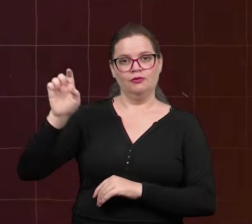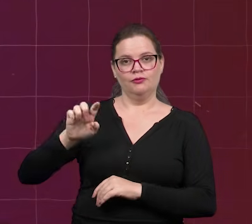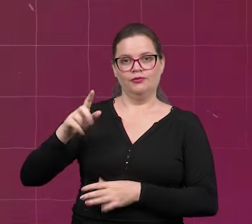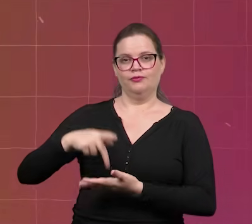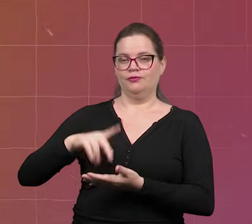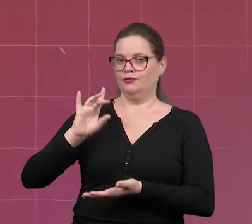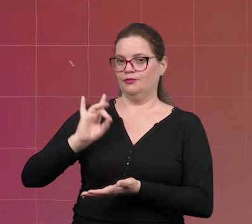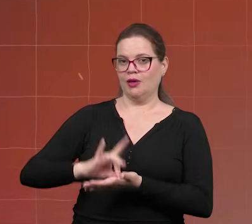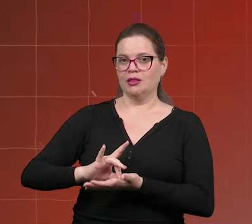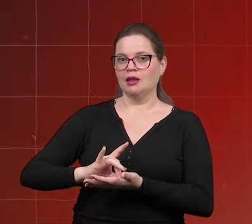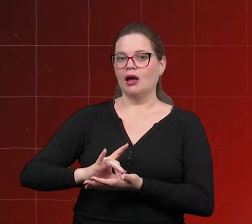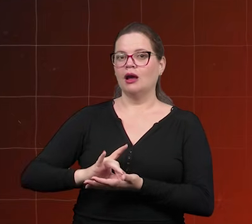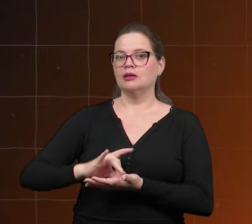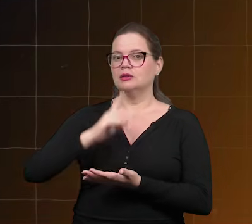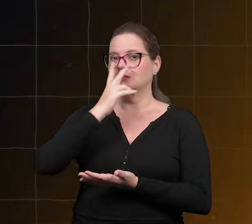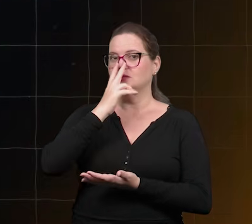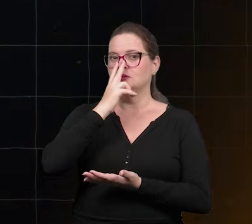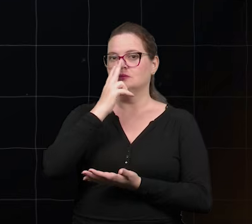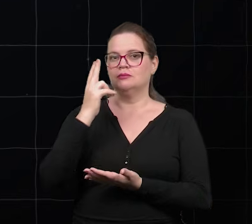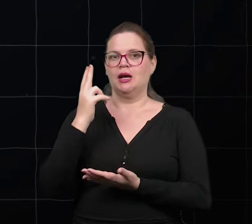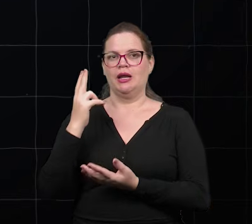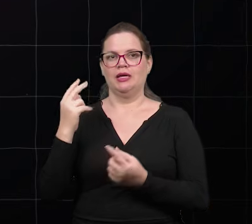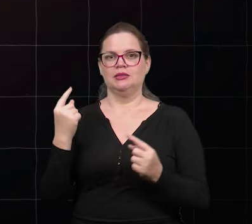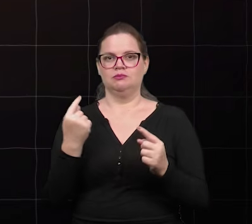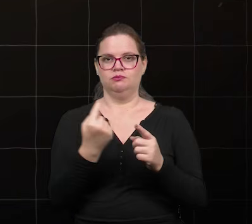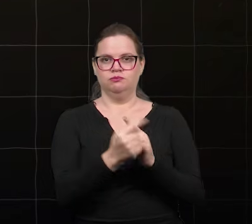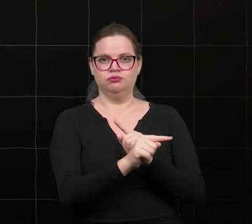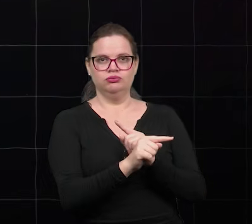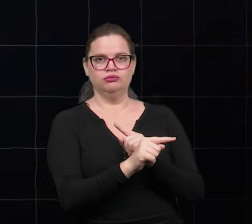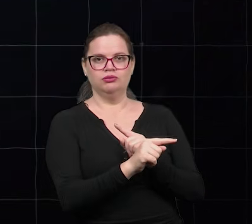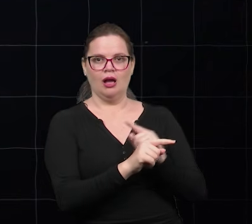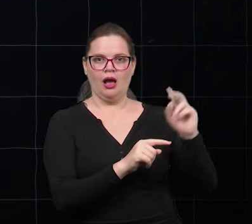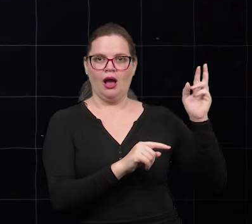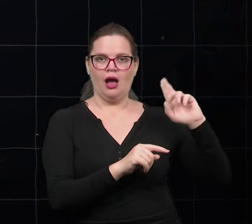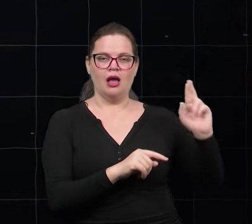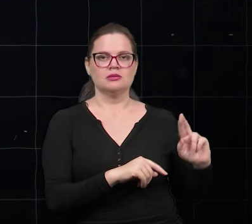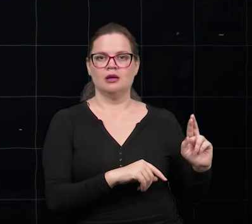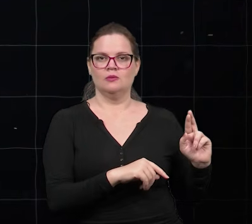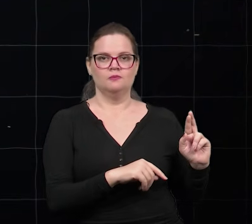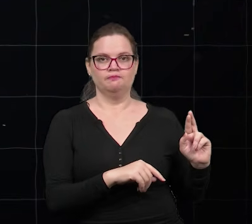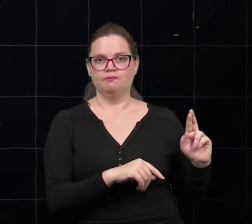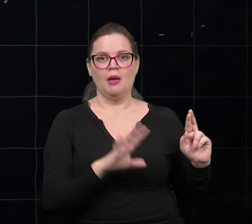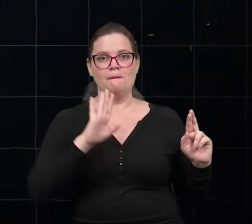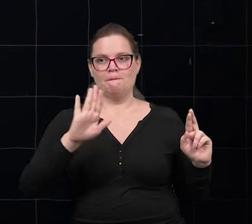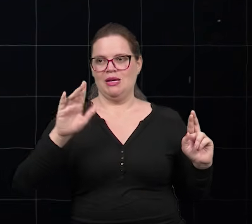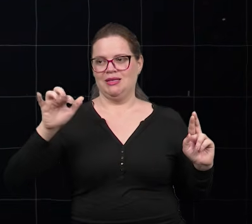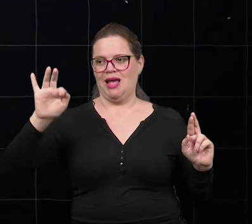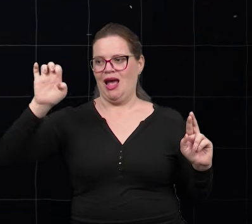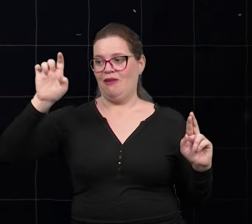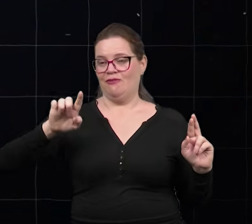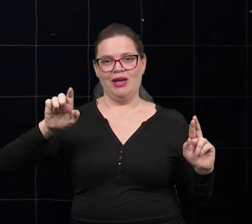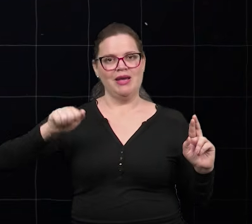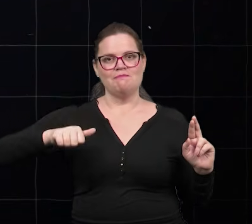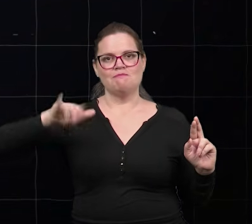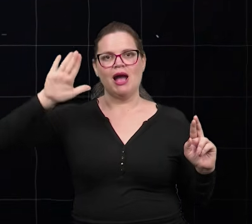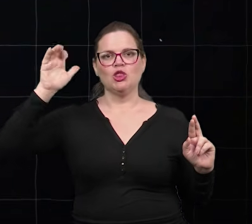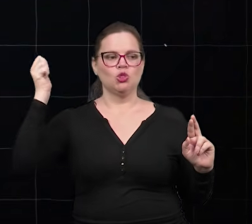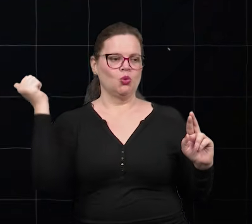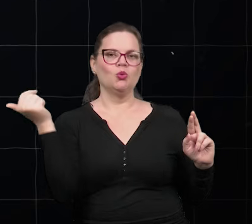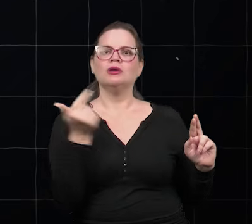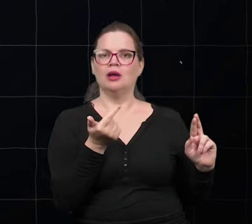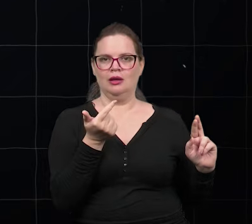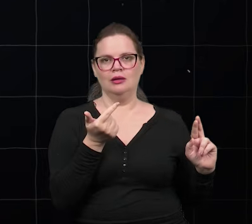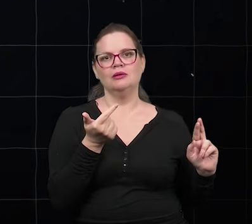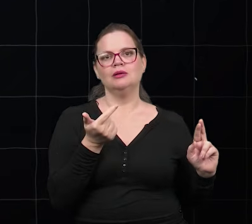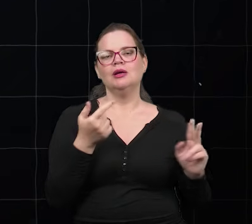não contradiz a razão, mas ela vai muito além dela, porque ela se apoia na fidelidade ao Senhor. E por